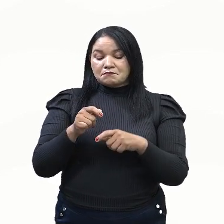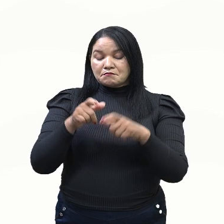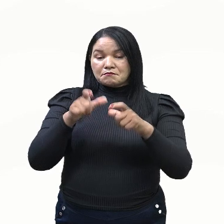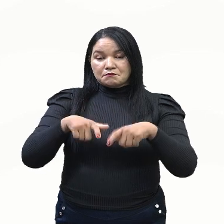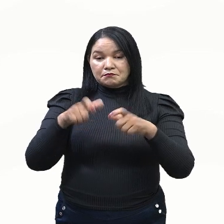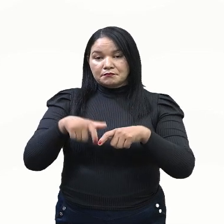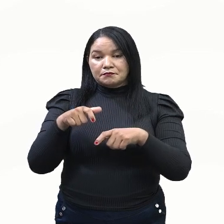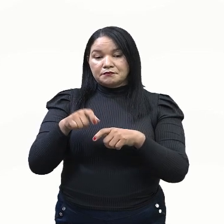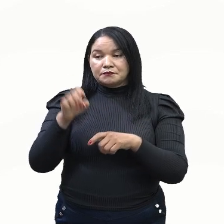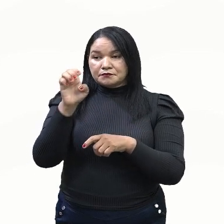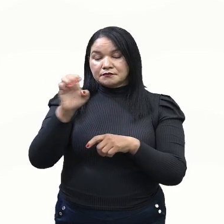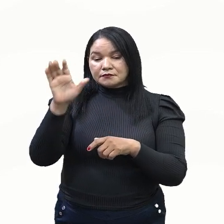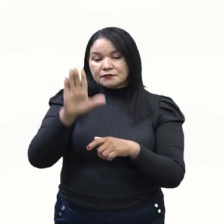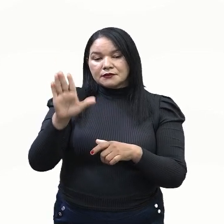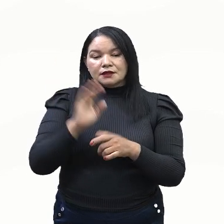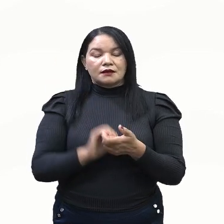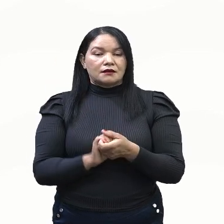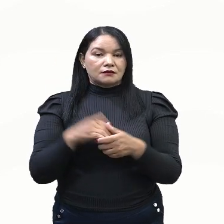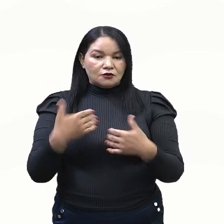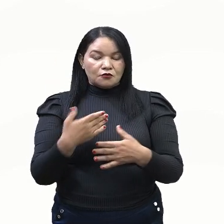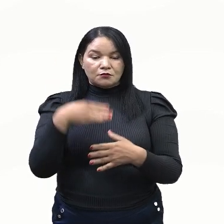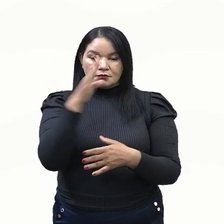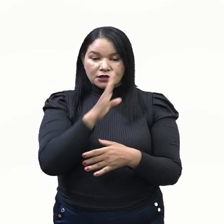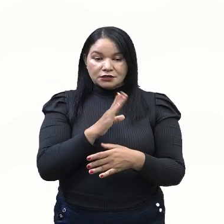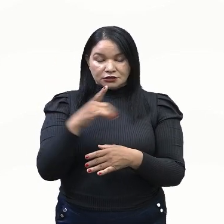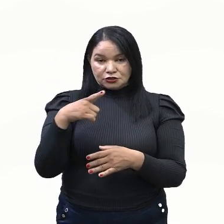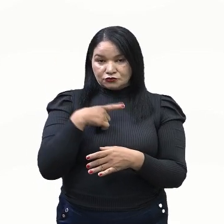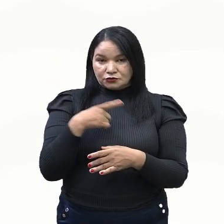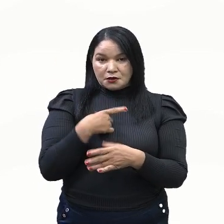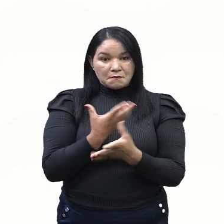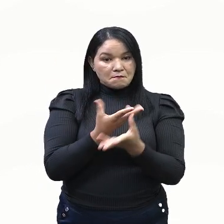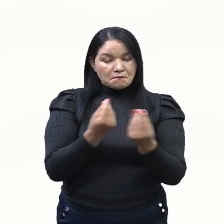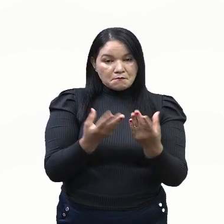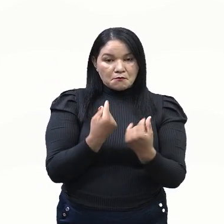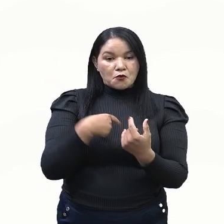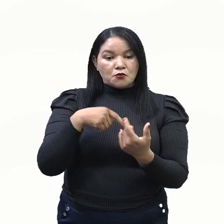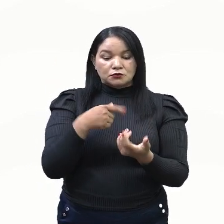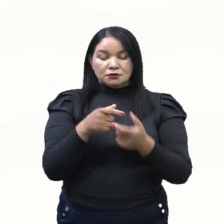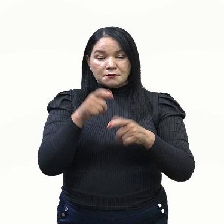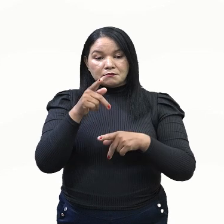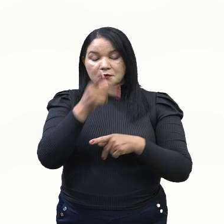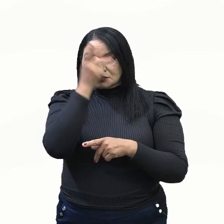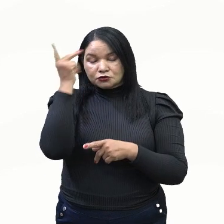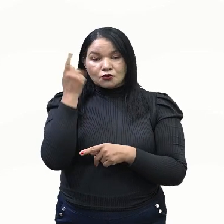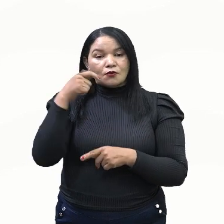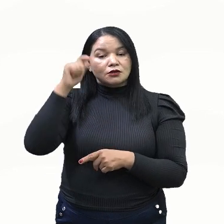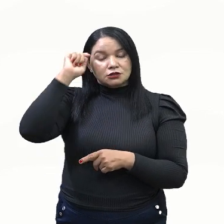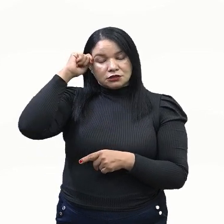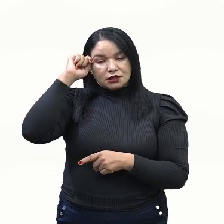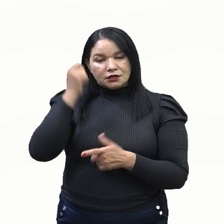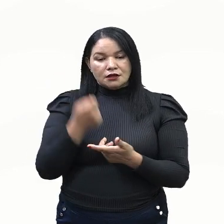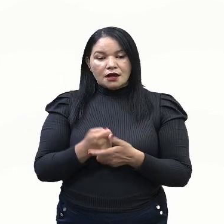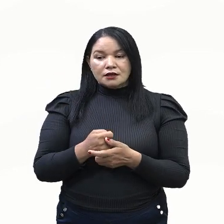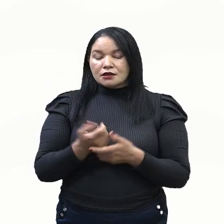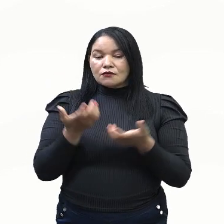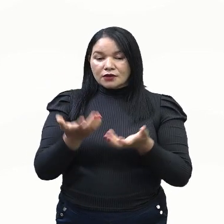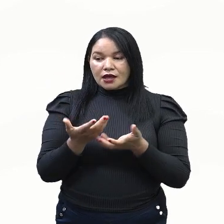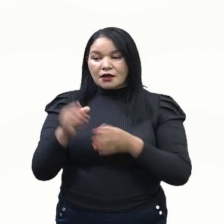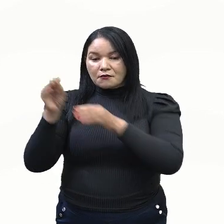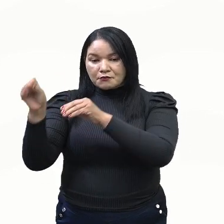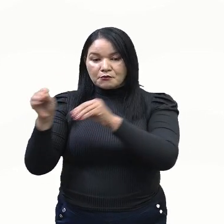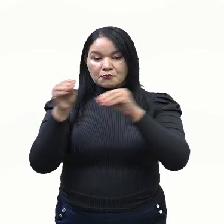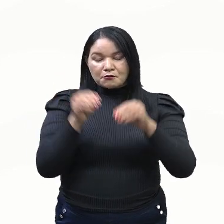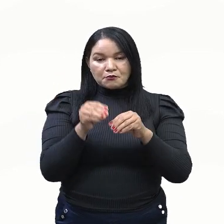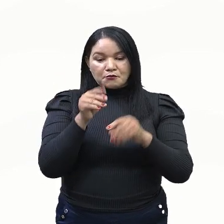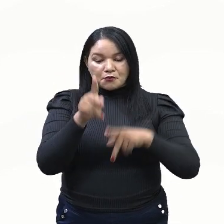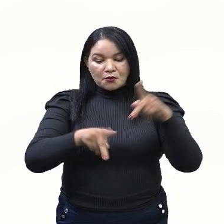brasileiro possuía uma grande quantidade de negros. Então, a ideia era trazer uma população branca, no